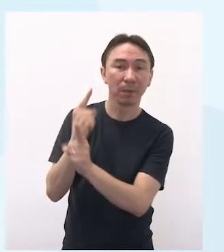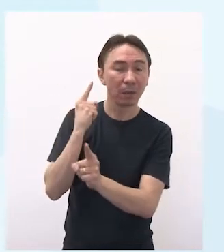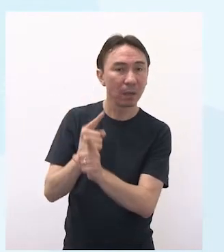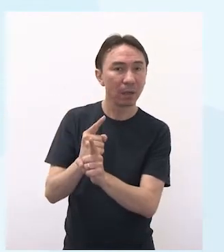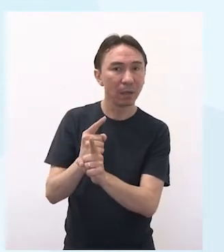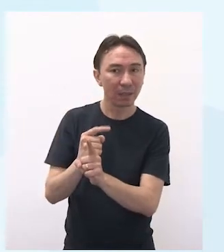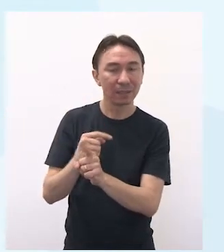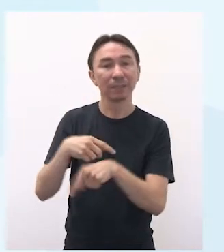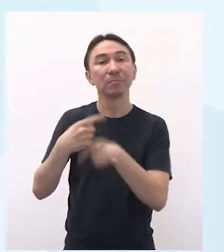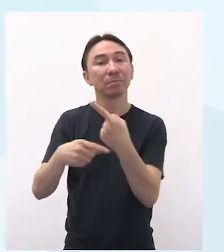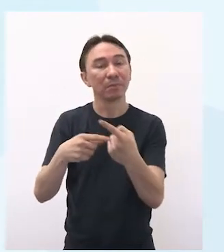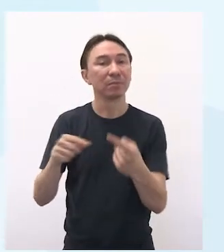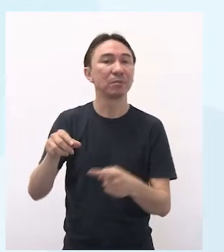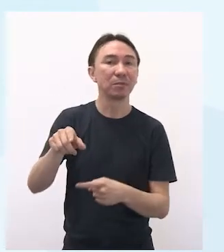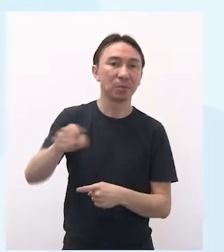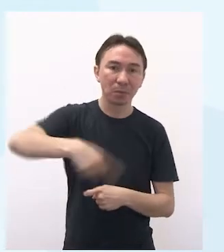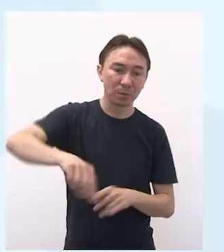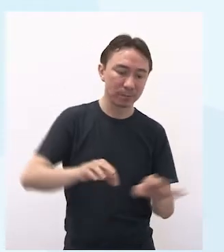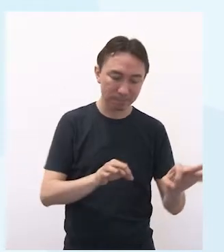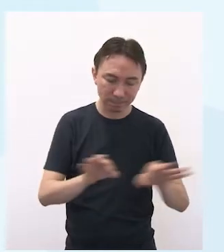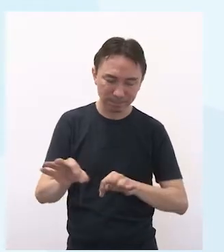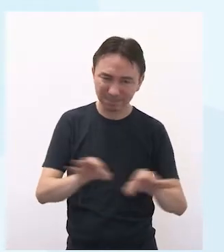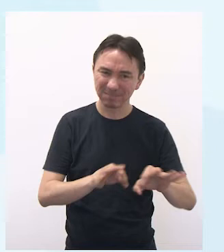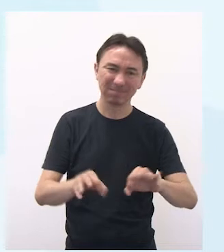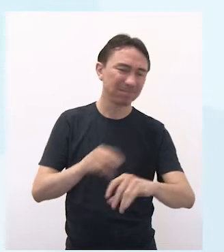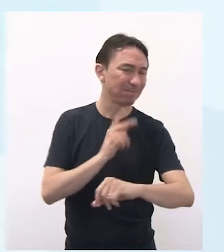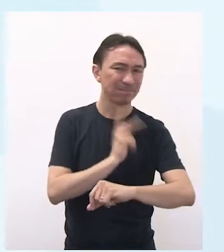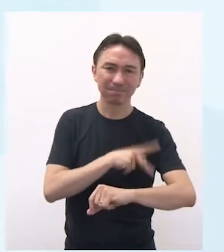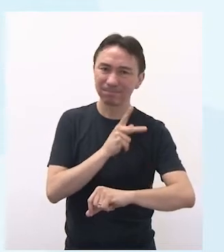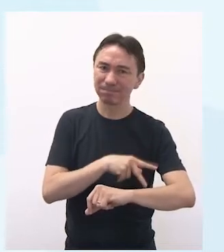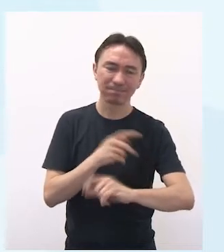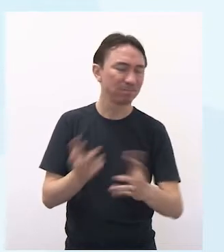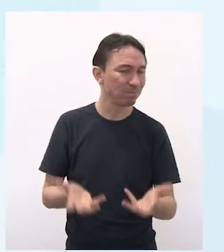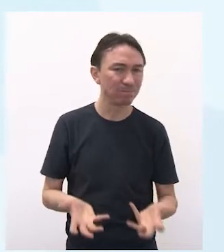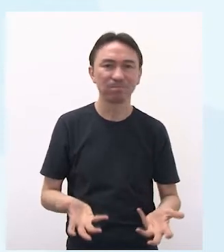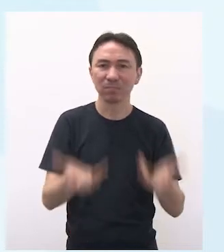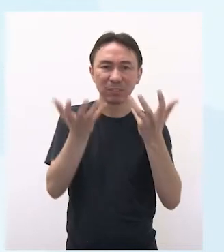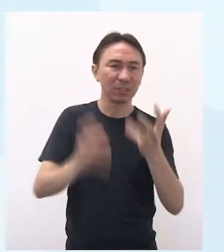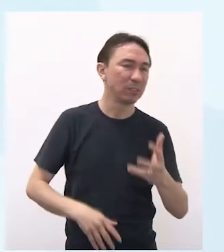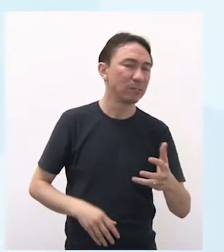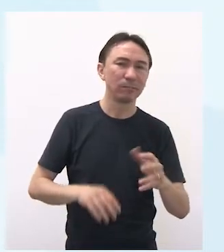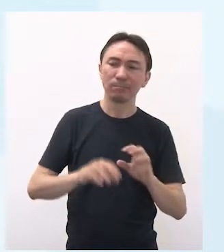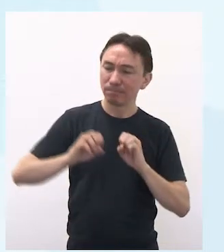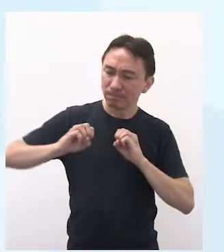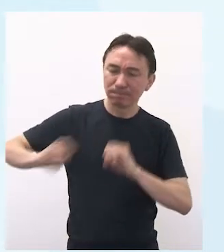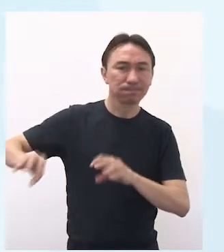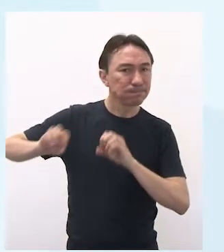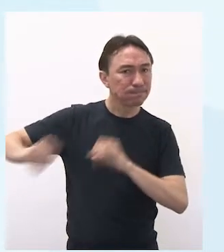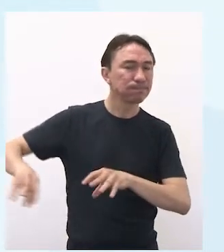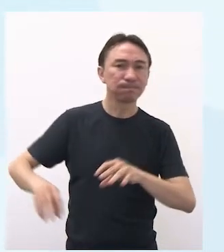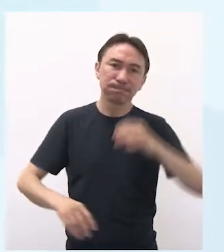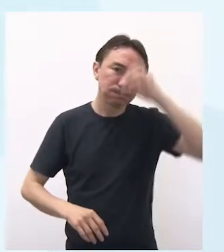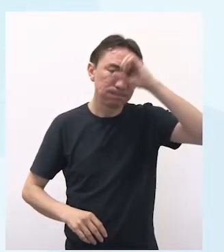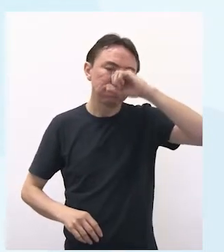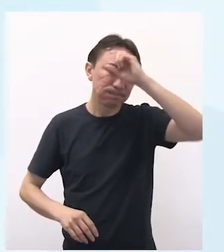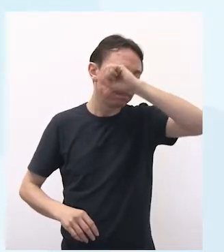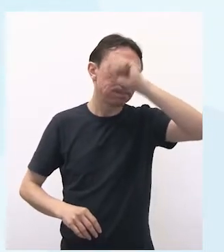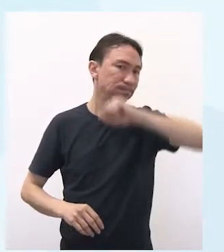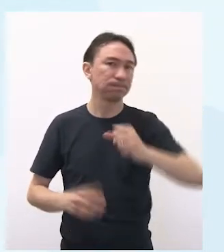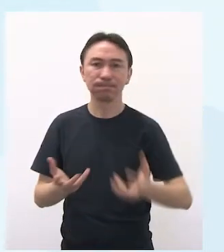fortalecer toda essa ação pedagógica, fortalecer essa aprendizagem neste momento que nós